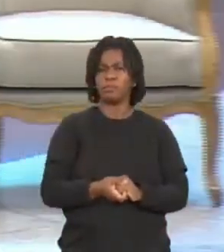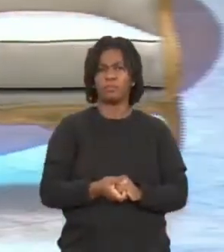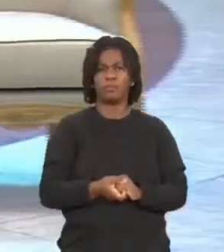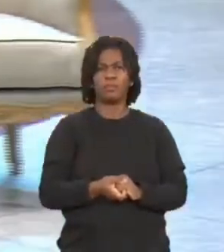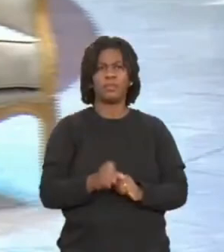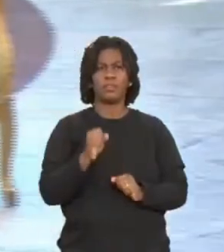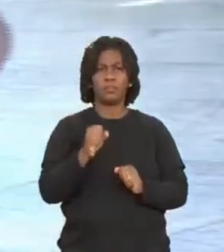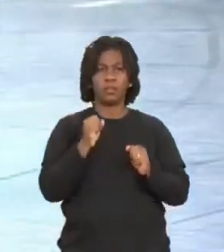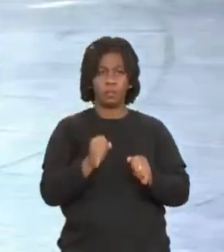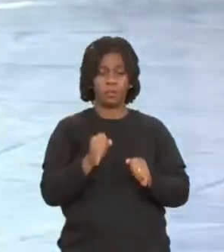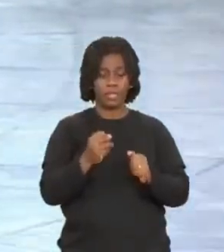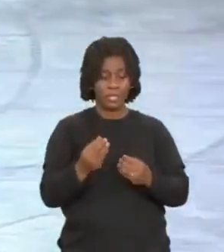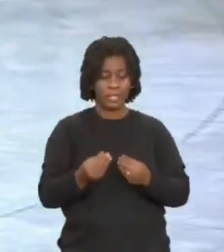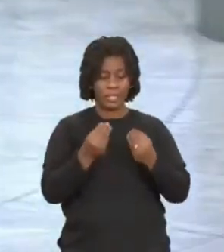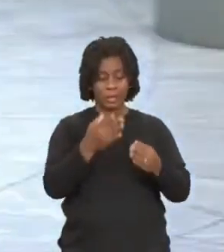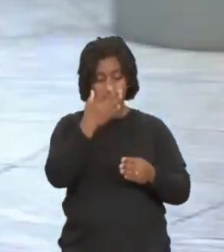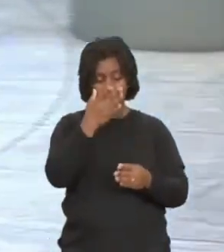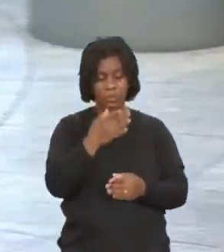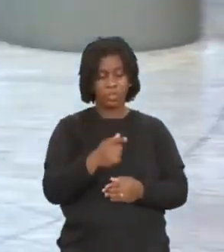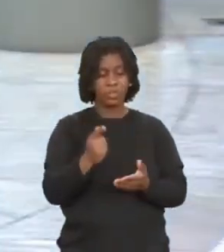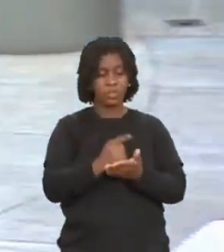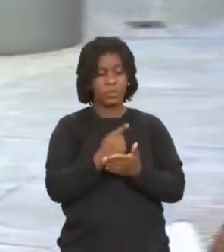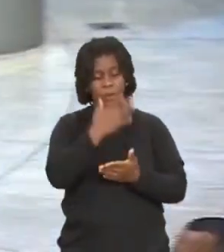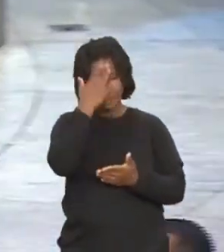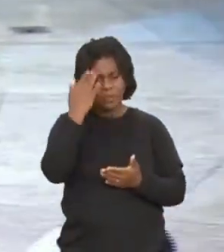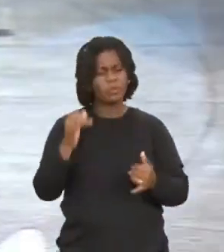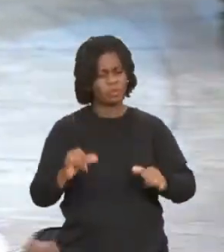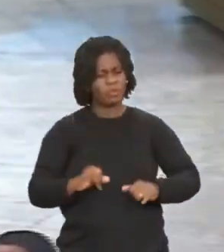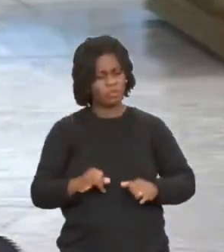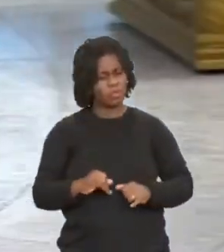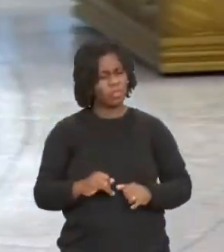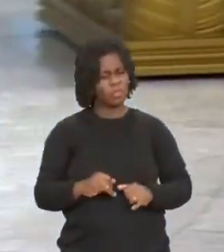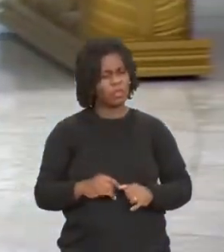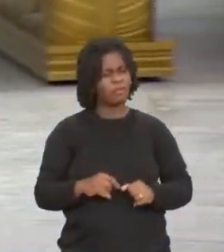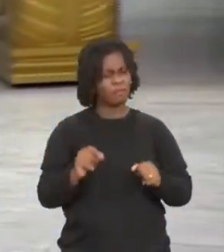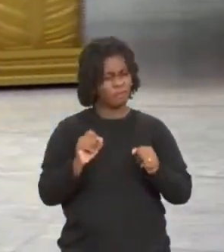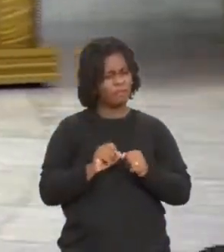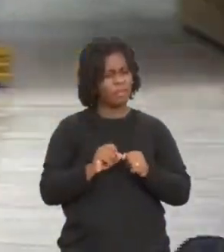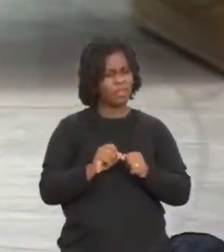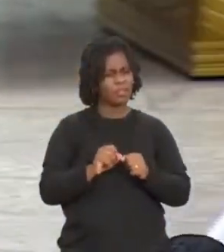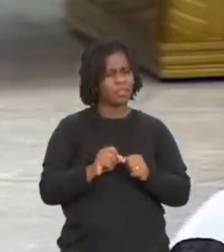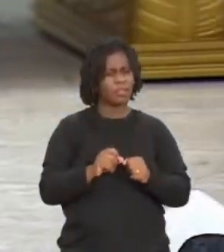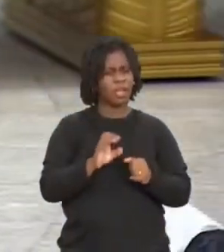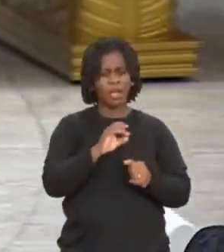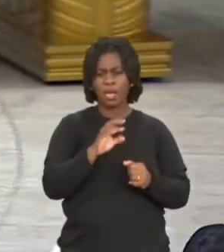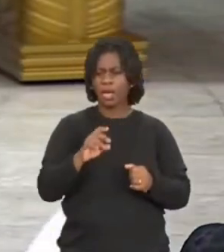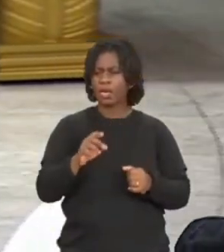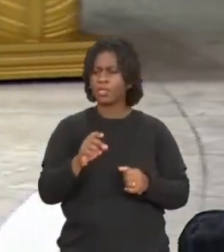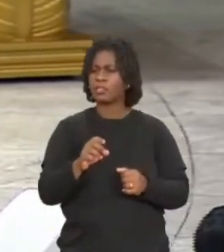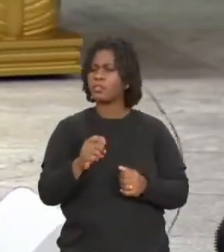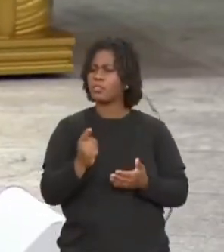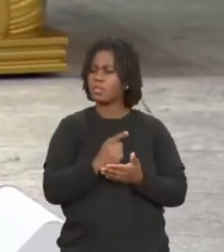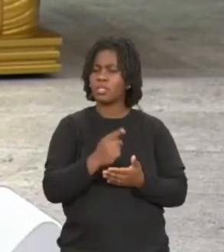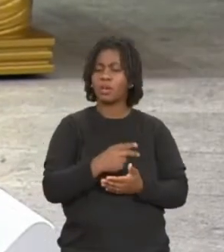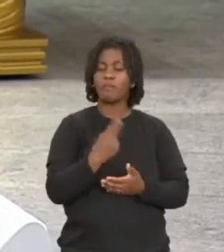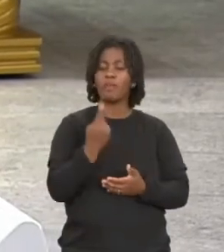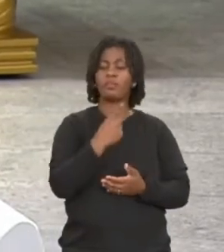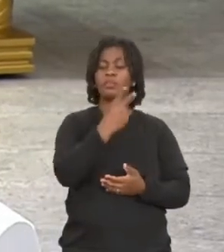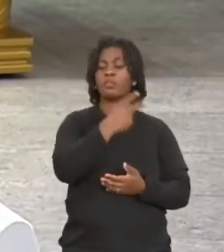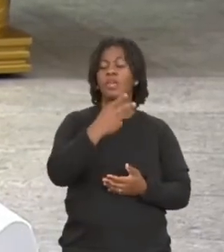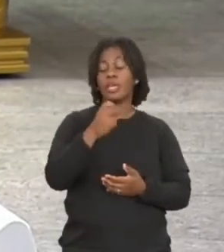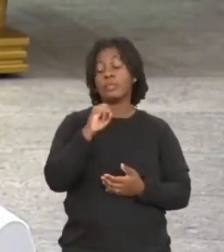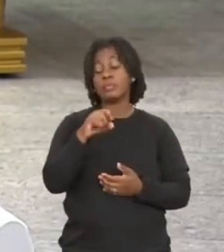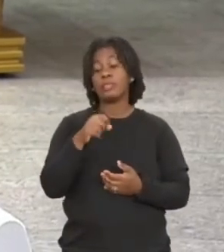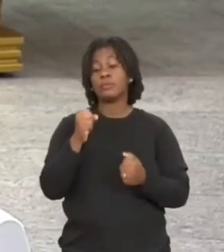Se você puder dar esse jornal para uma pessoa sofrida, faça isso, tá? Cada jornal custa R$2. Se você puder, eu posso,